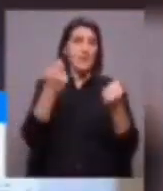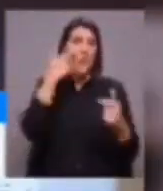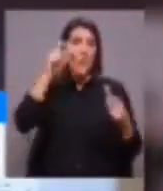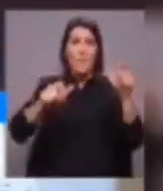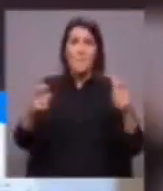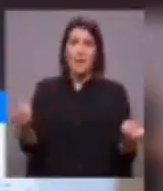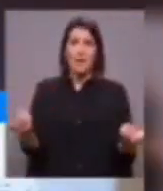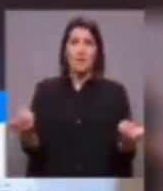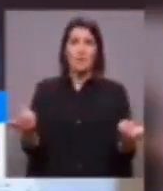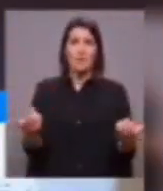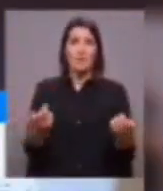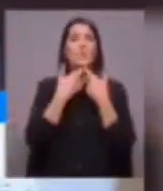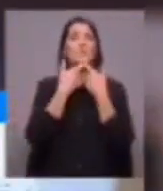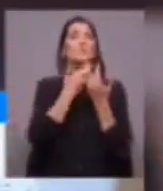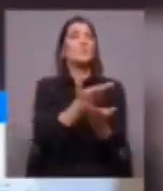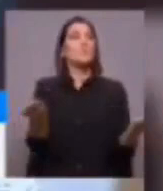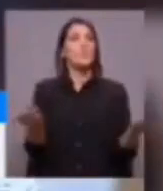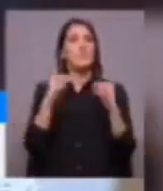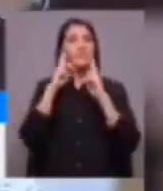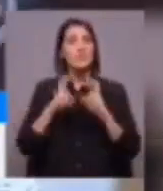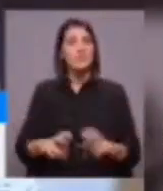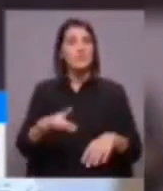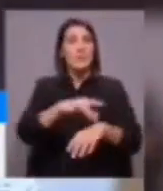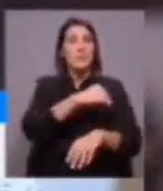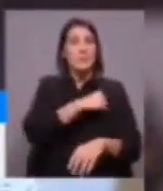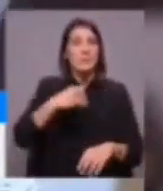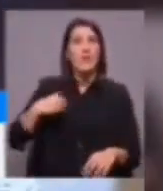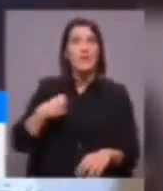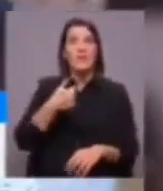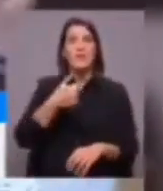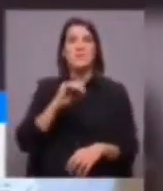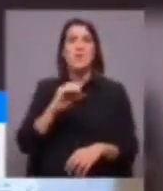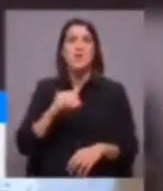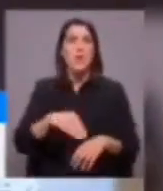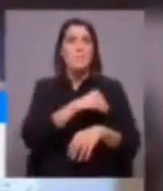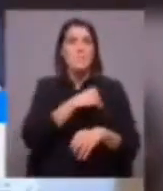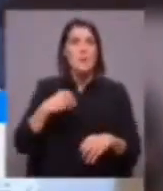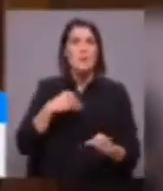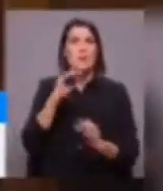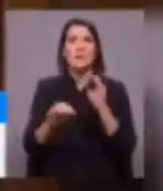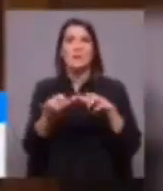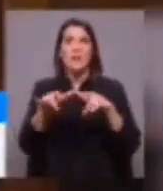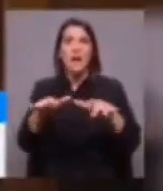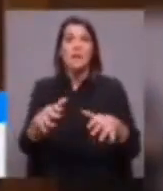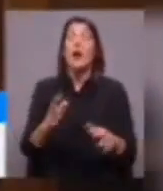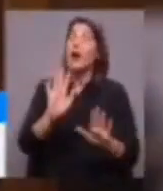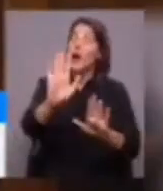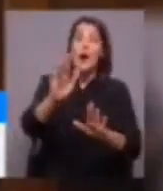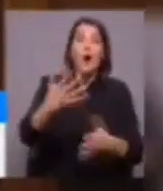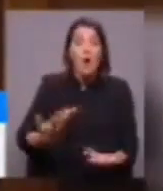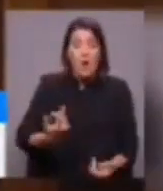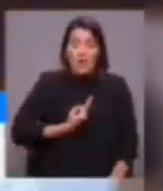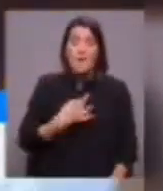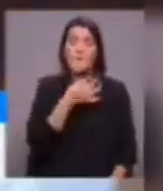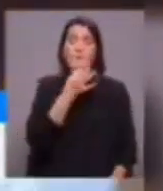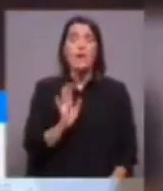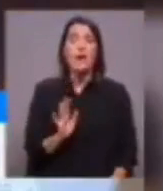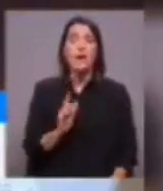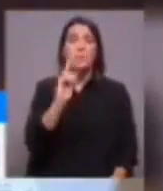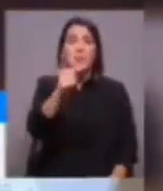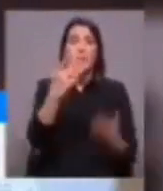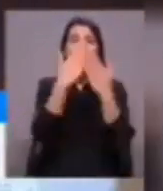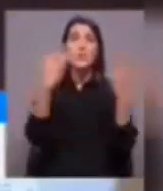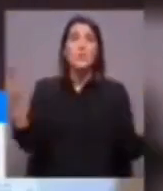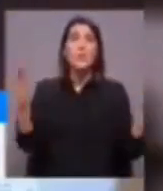tudo aquilo que se passa em termos da investigação médica da biomédica do tratamento do Câncer Agora é a minha vez de falar seja Democrata